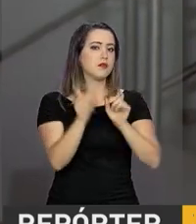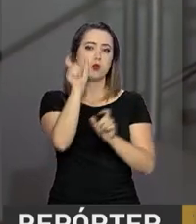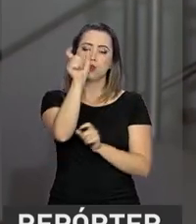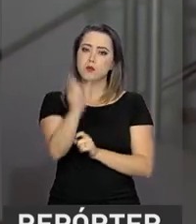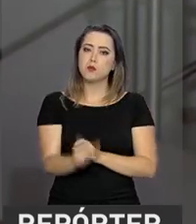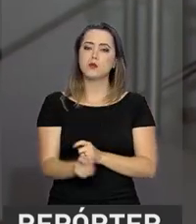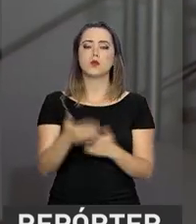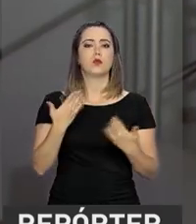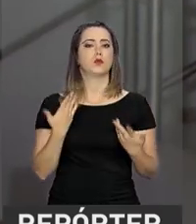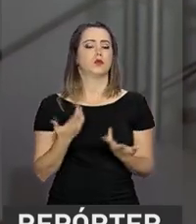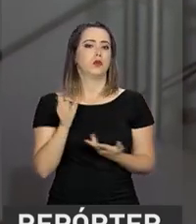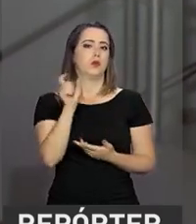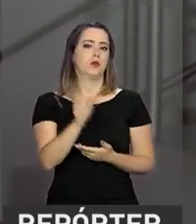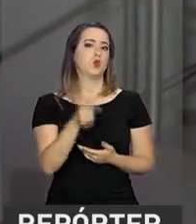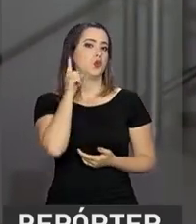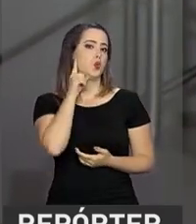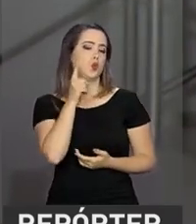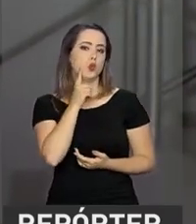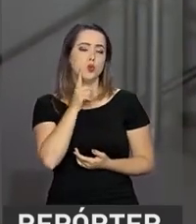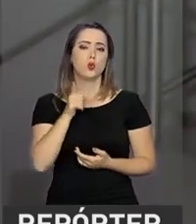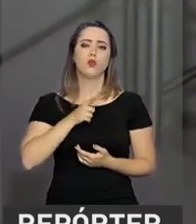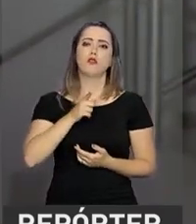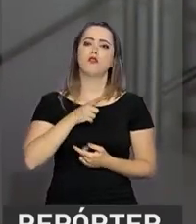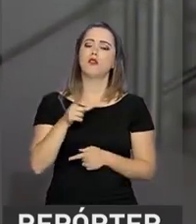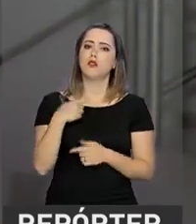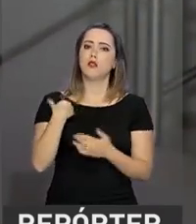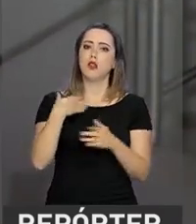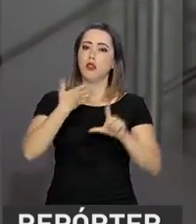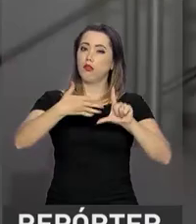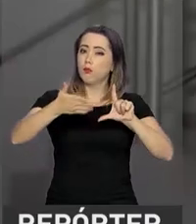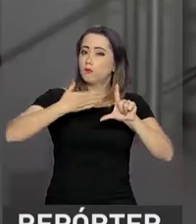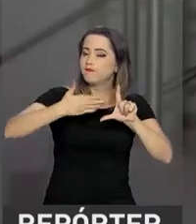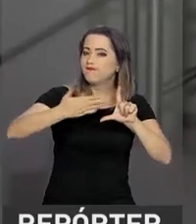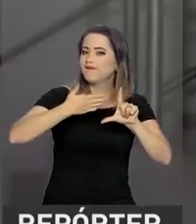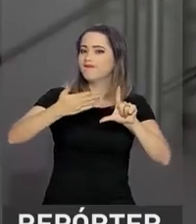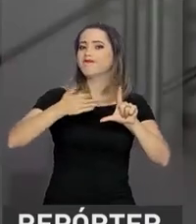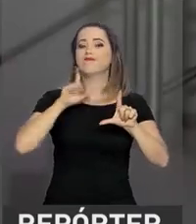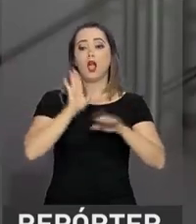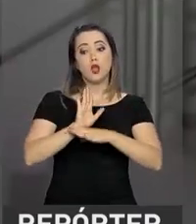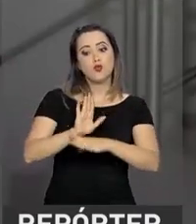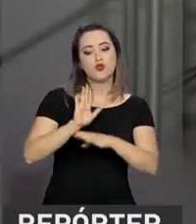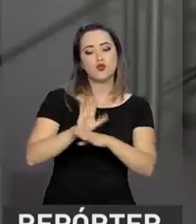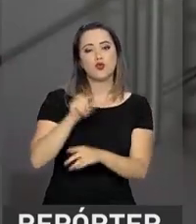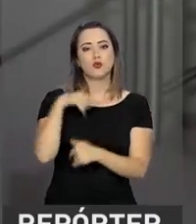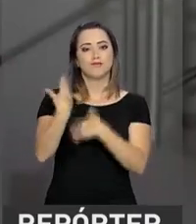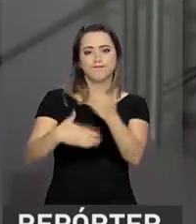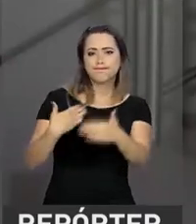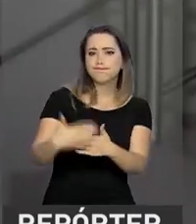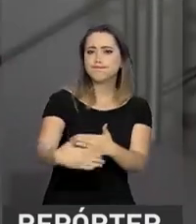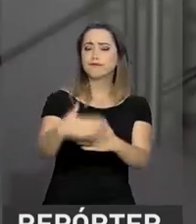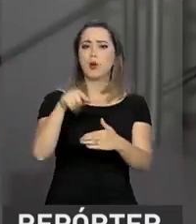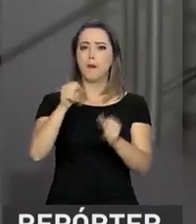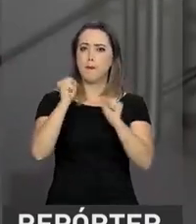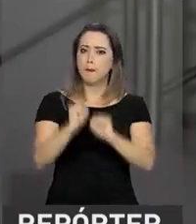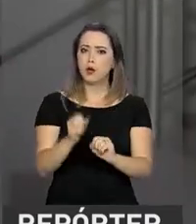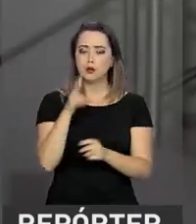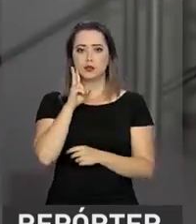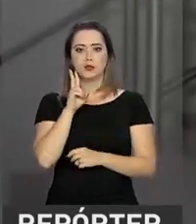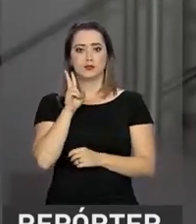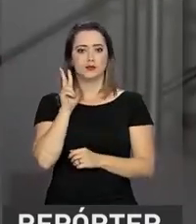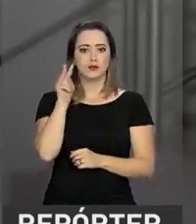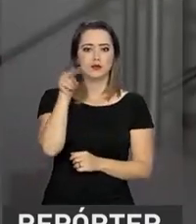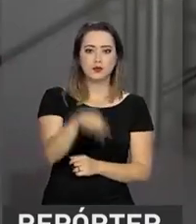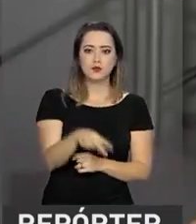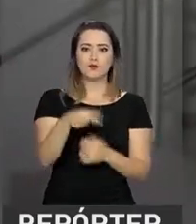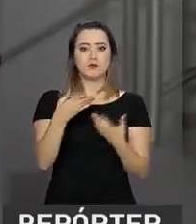Para os alunos que são surdos, ter a videoprova, por exemplo, auxilia que ele possa realmente enxergar,